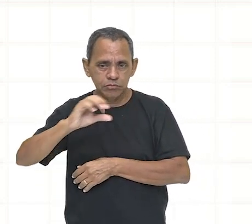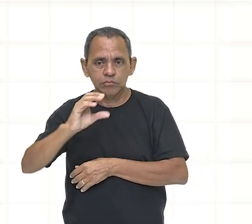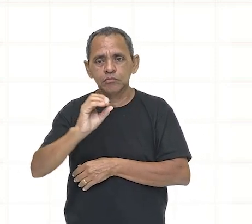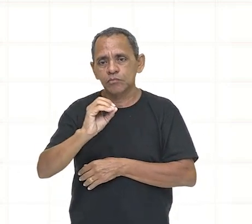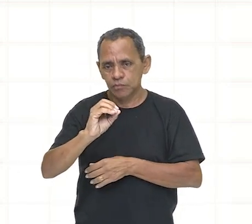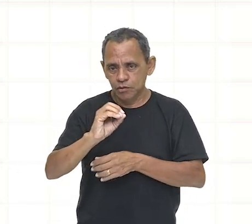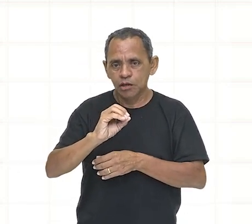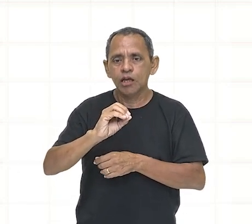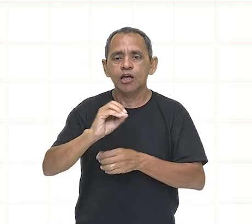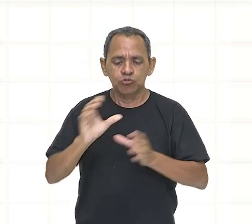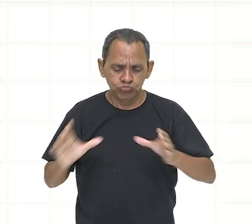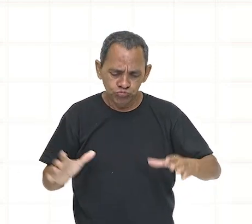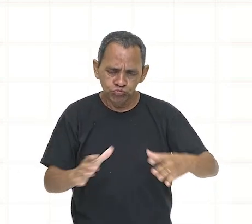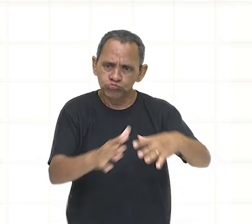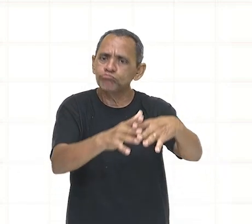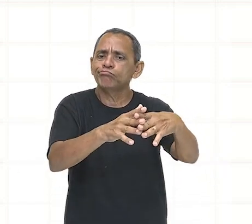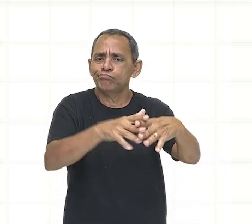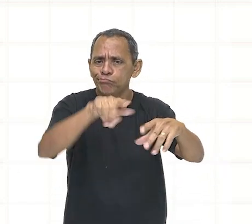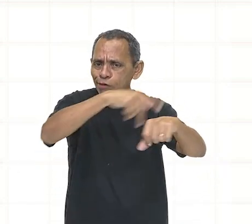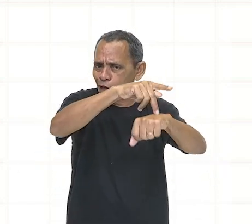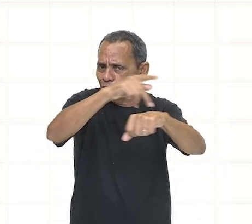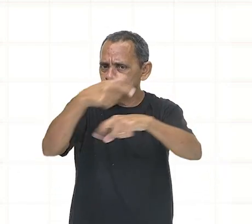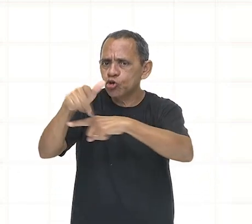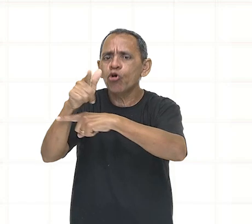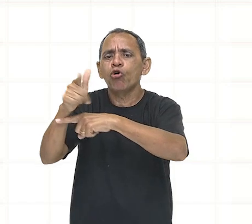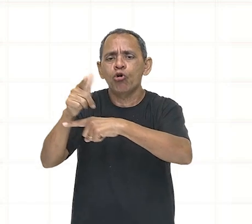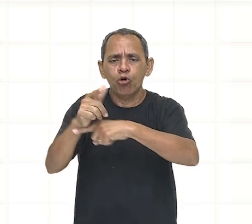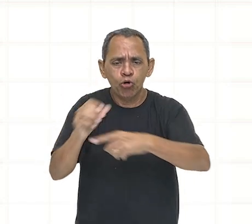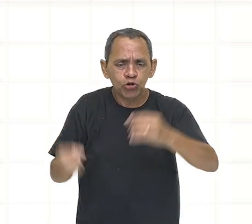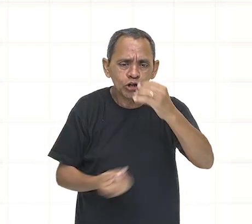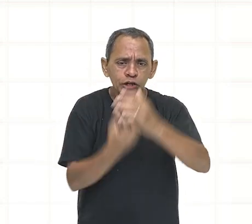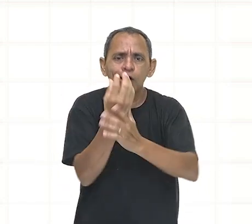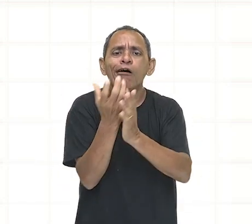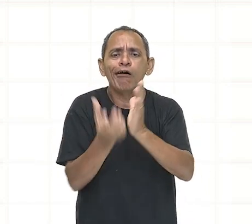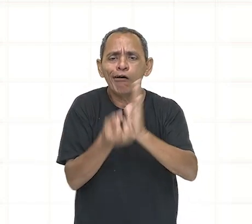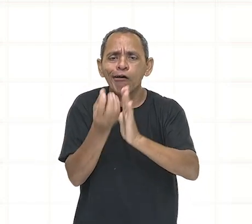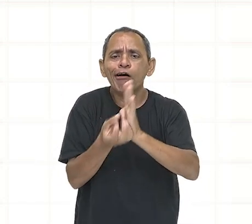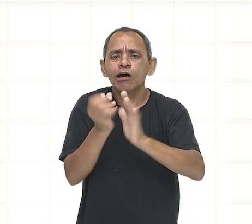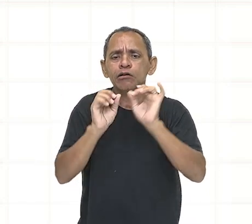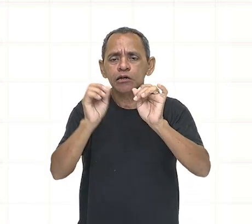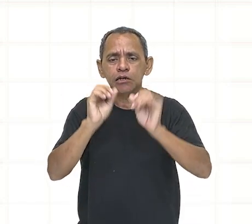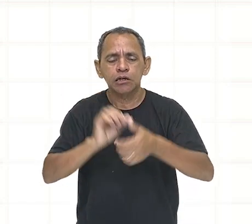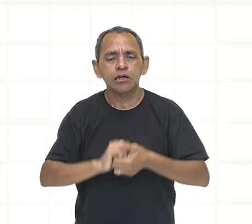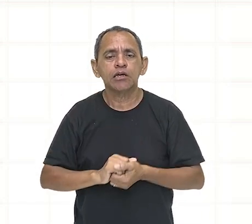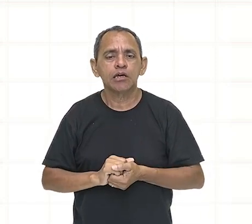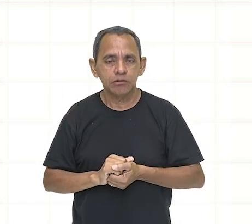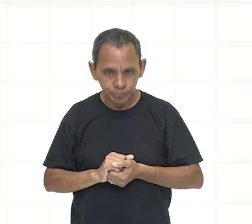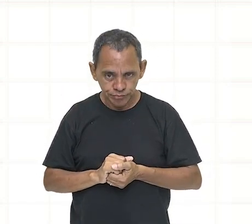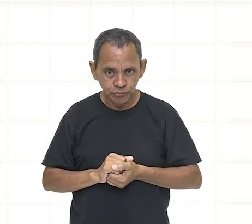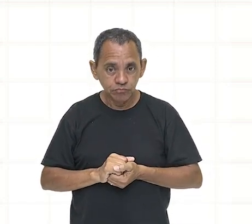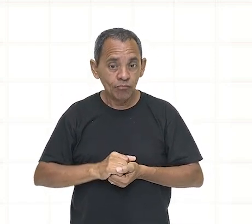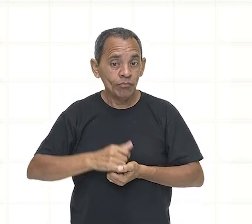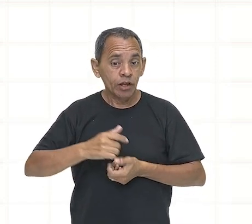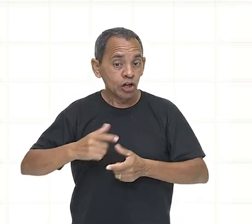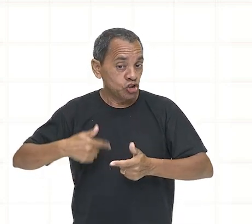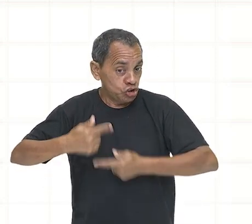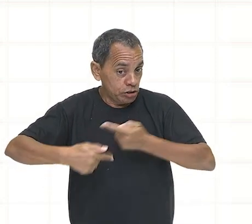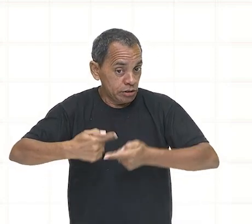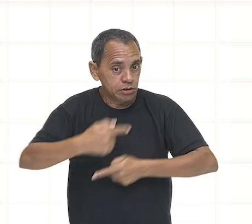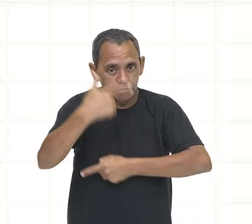se juntaram àqueles primeiros, formando os tigres asiáticos da segunda geração, que é o caso da Indonésia,